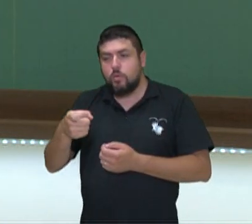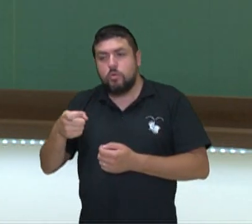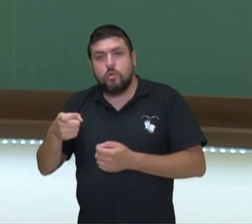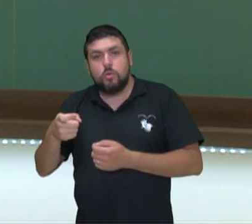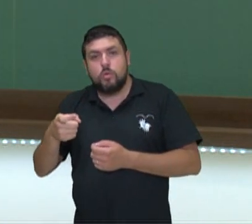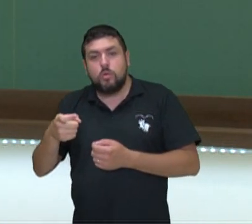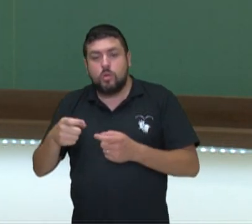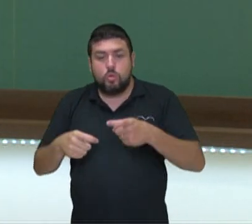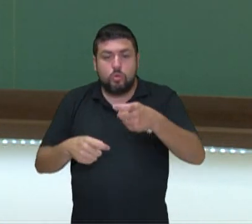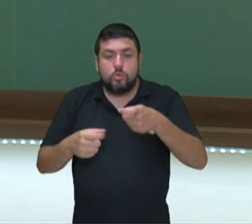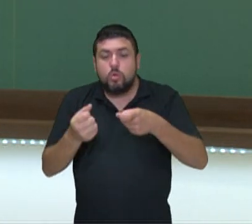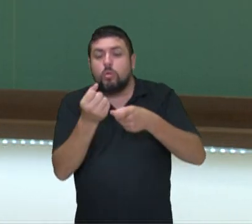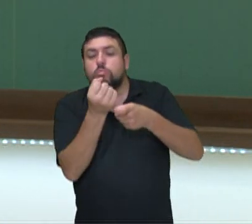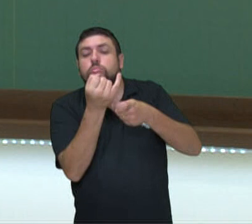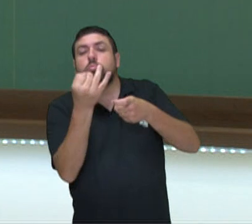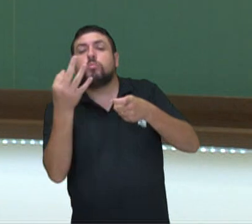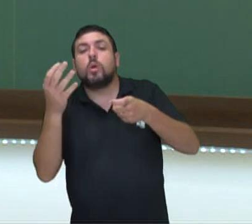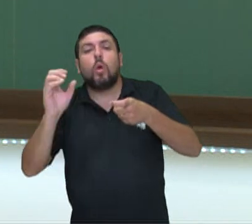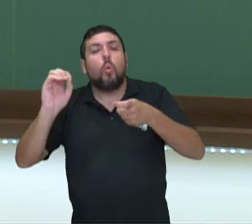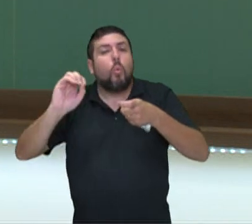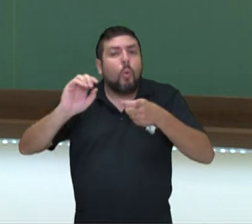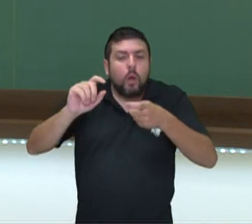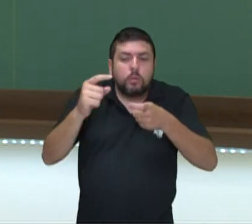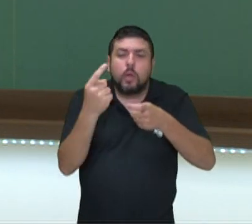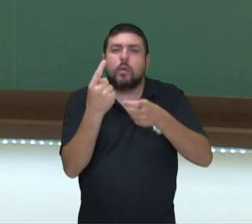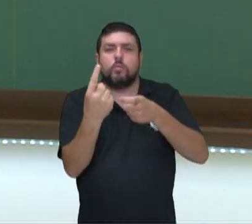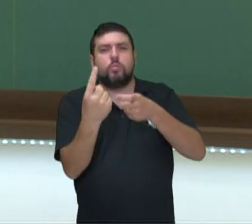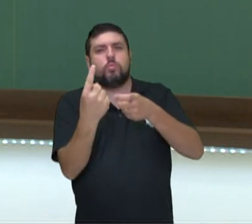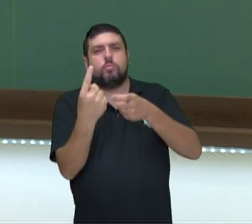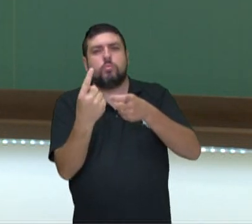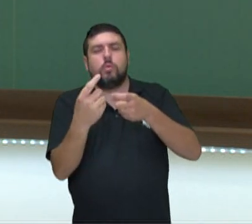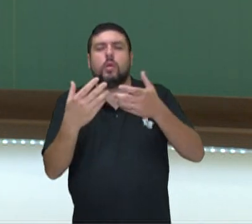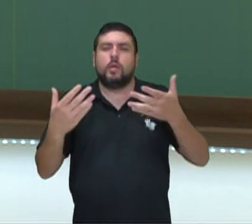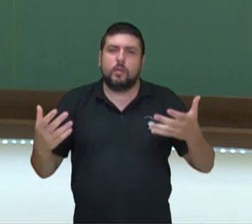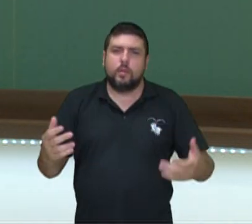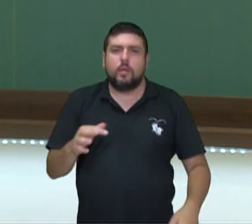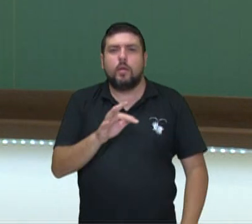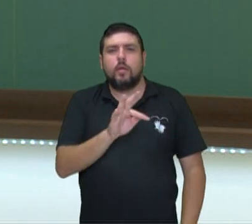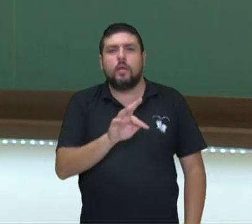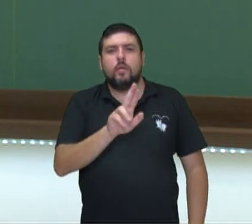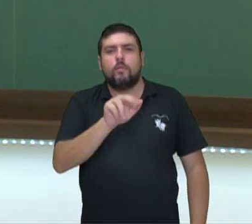não tem expoente, então ele é 1 do primeiro grau, uma função afim.